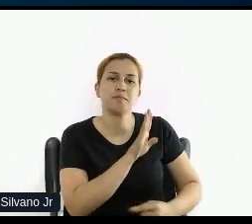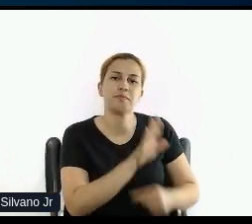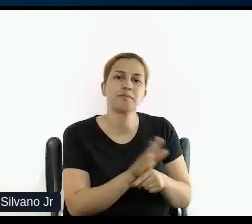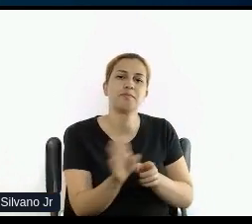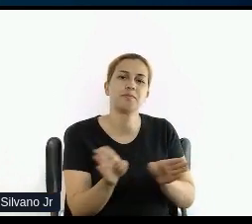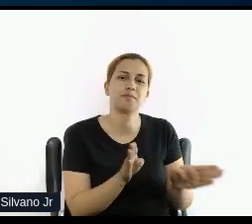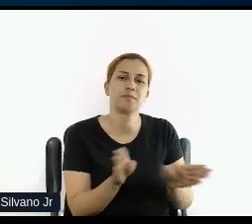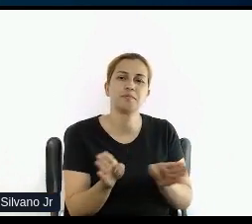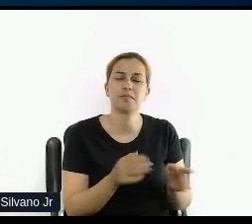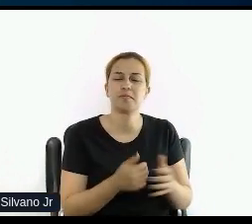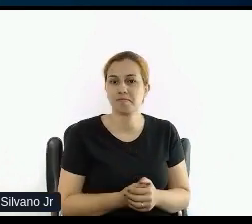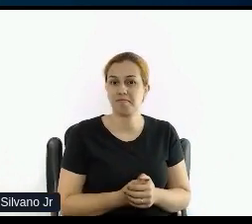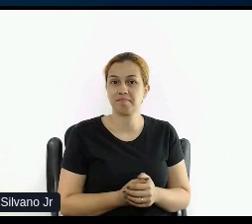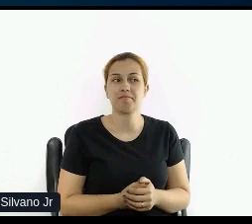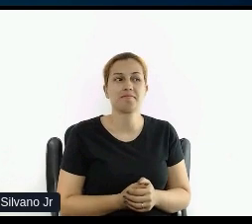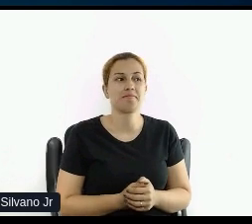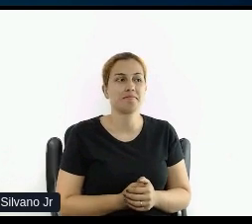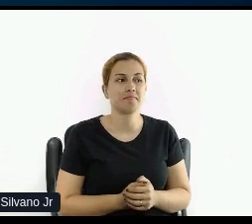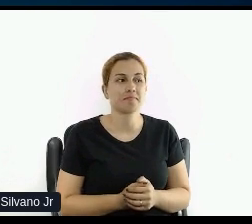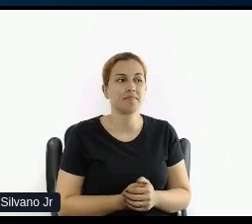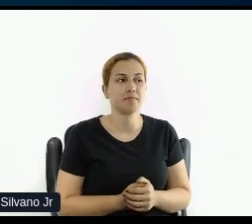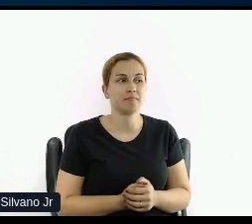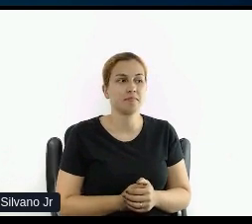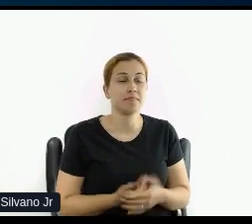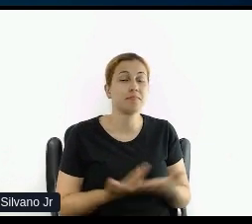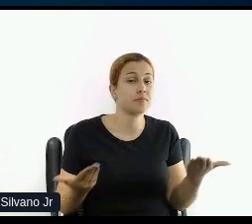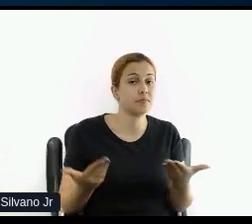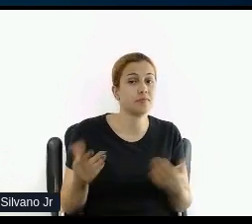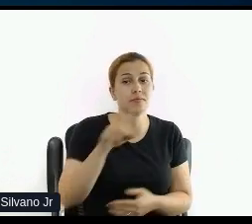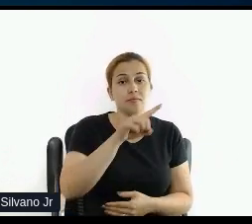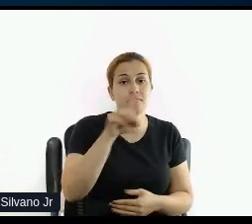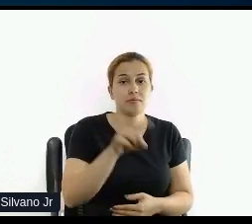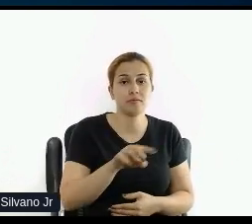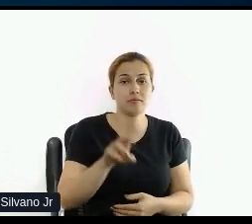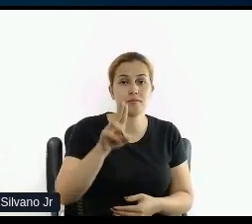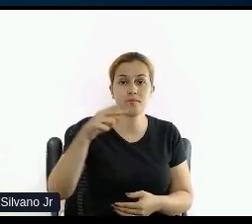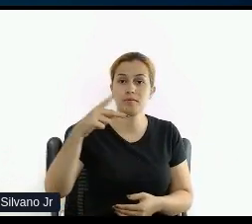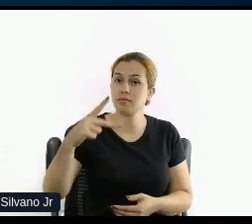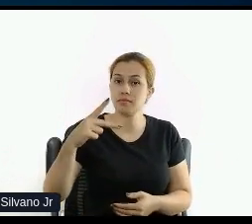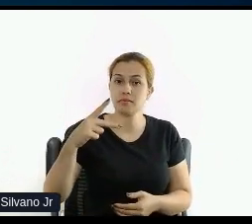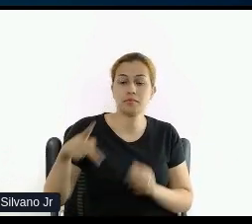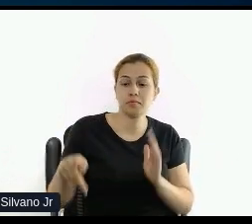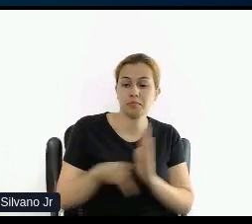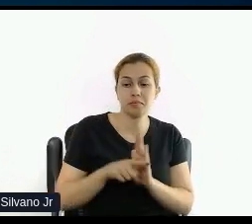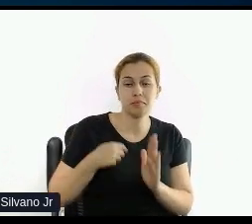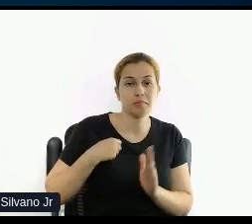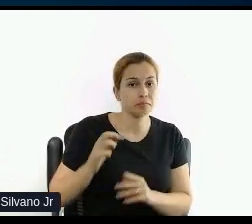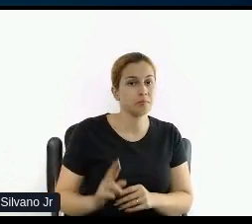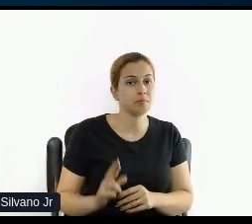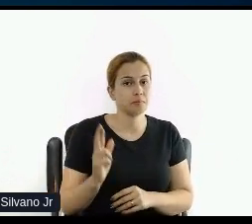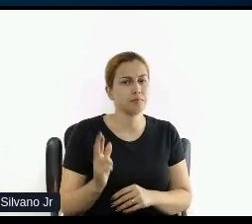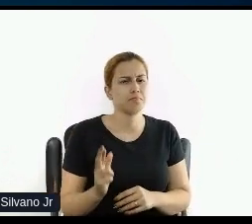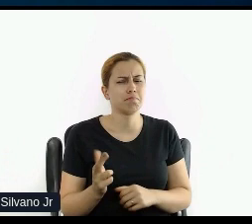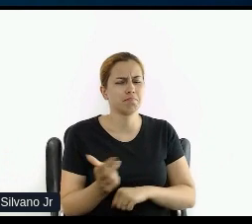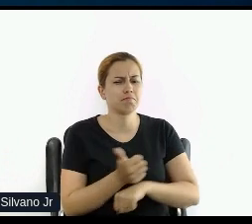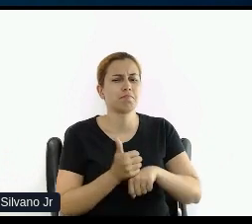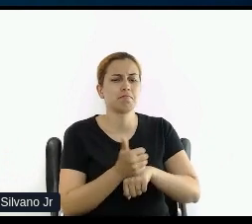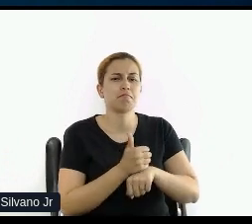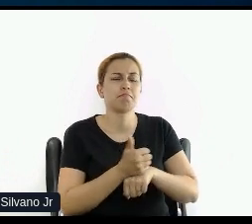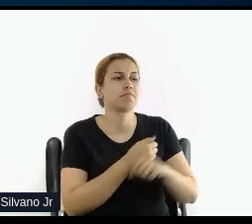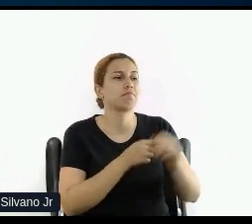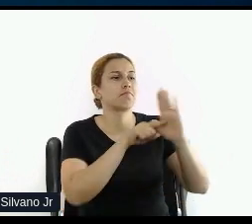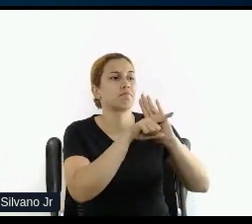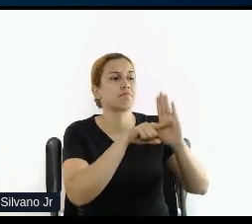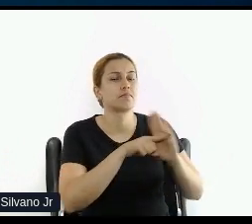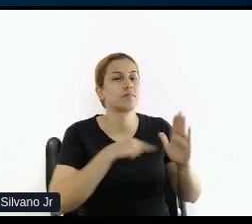E na ZUP, né? Hoje, como eu comentei para vocês, né, sou pesquisador especialista na ZUP. Hoje, né, na ZUP, eu faço parte de um time de pesquisa,